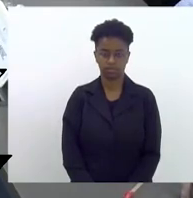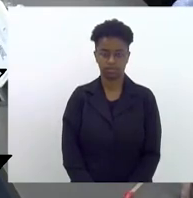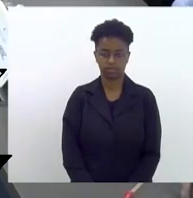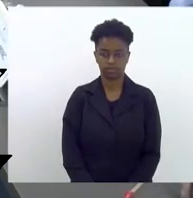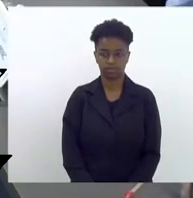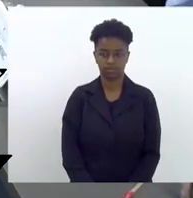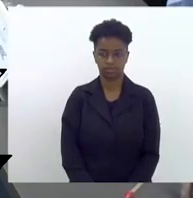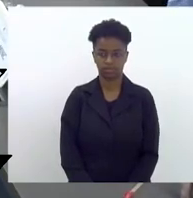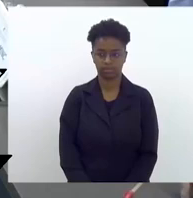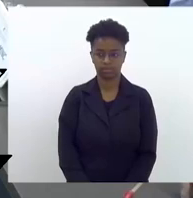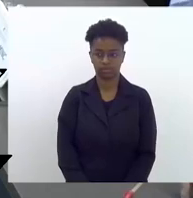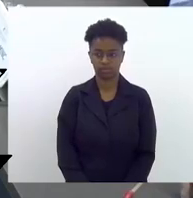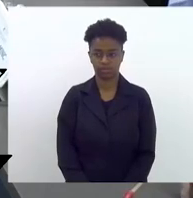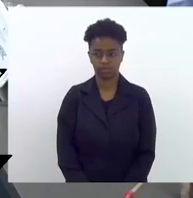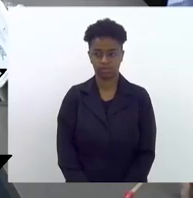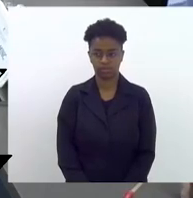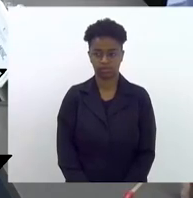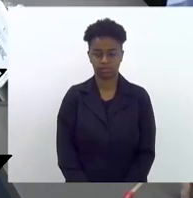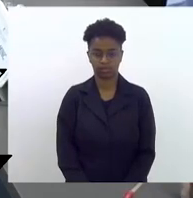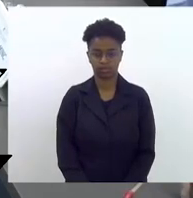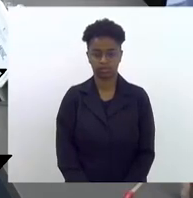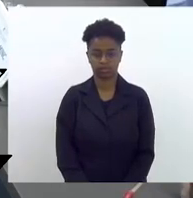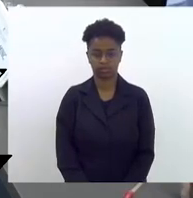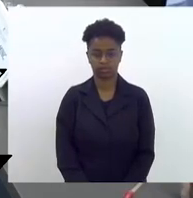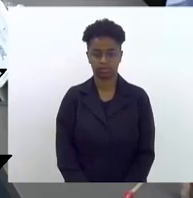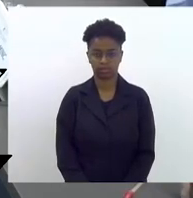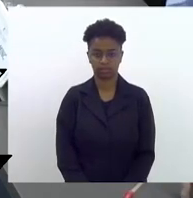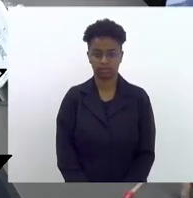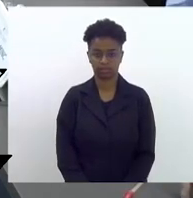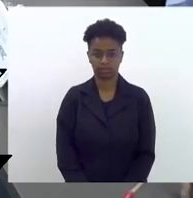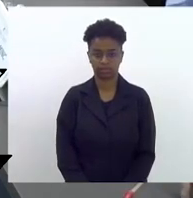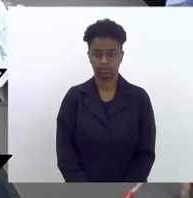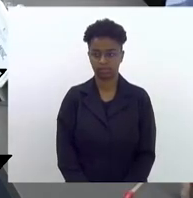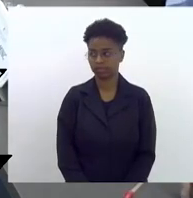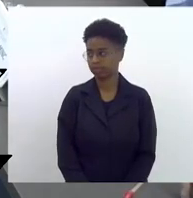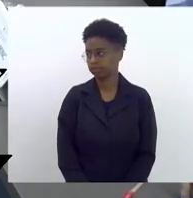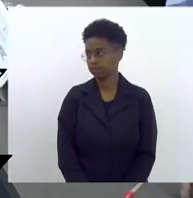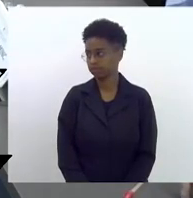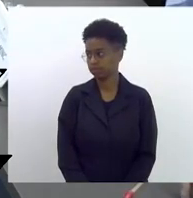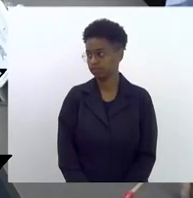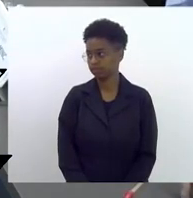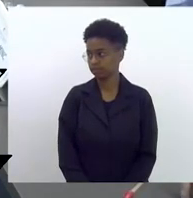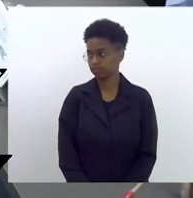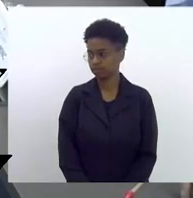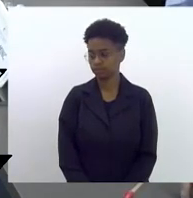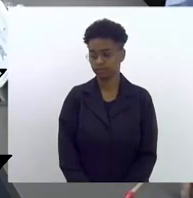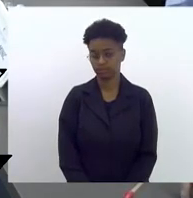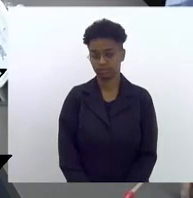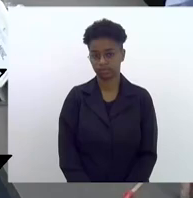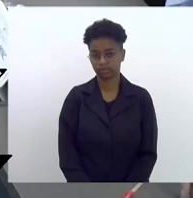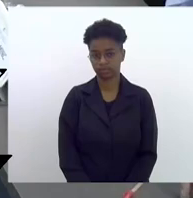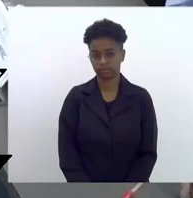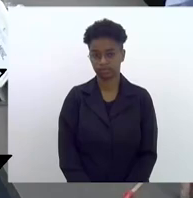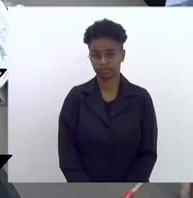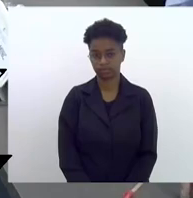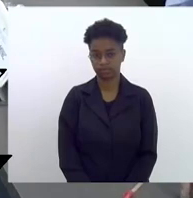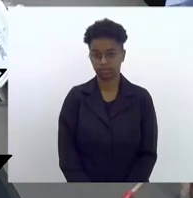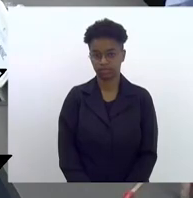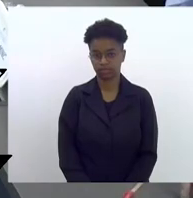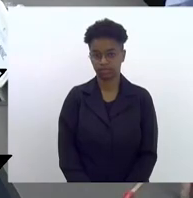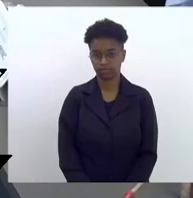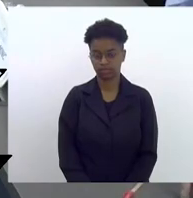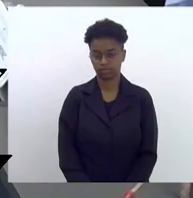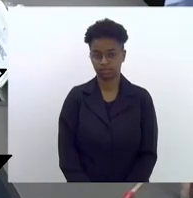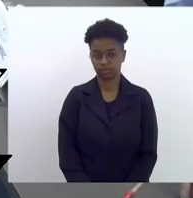Legislativa isso diz a constituição do Estado o decreto legislativo só pode ser usado